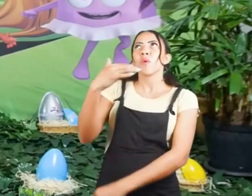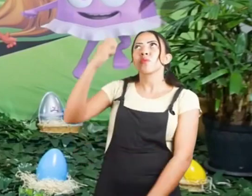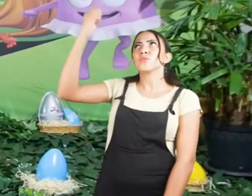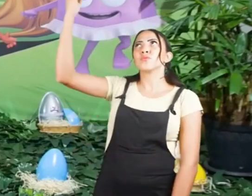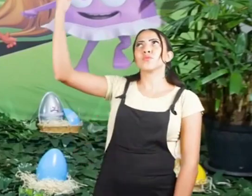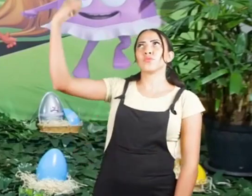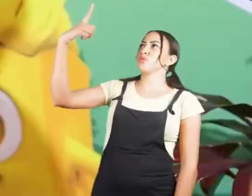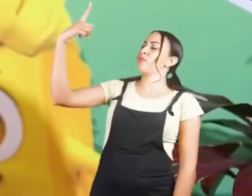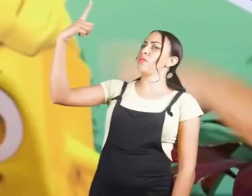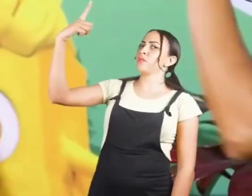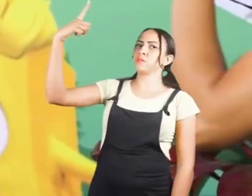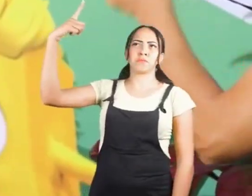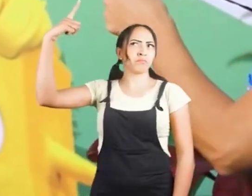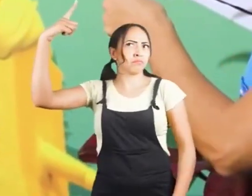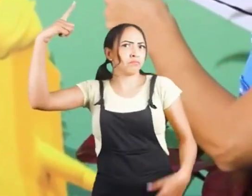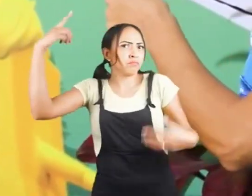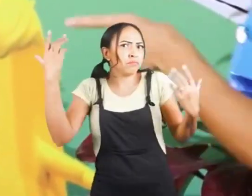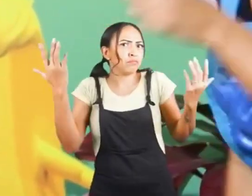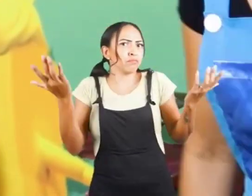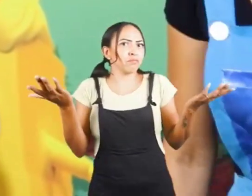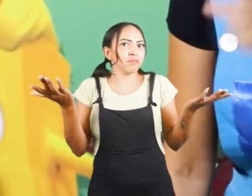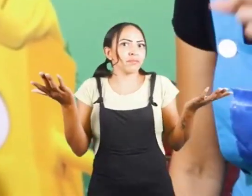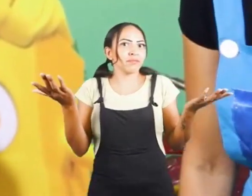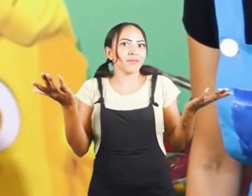sol? É!